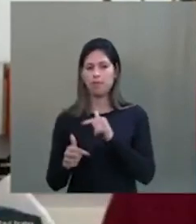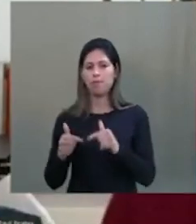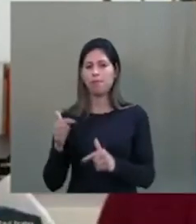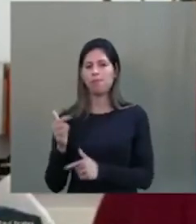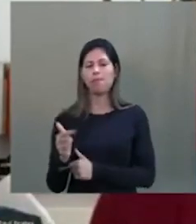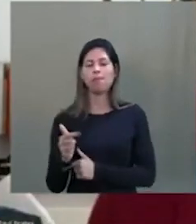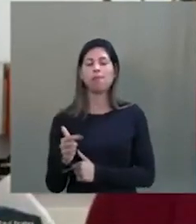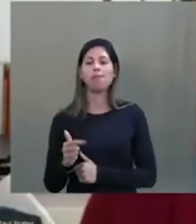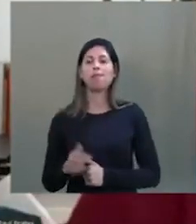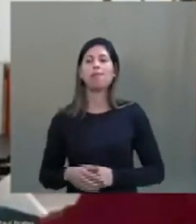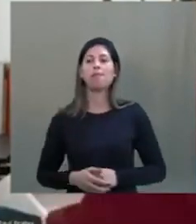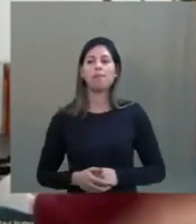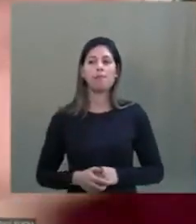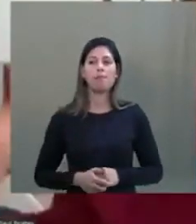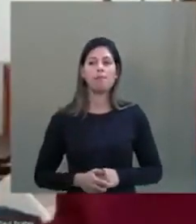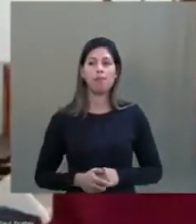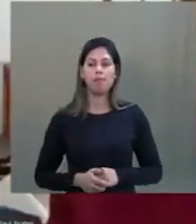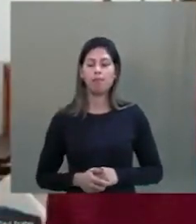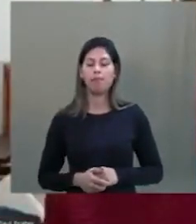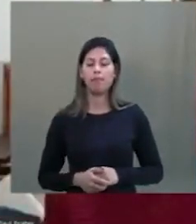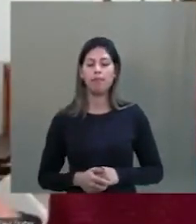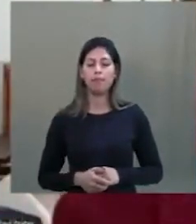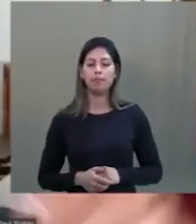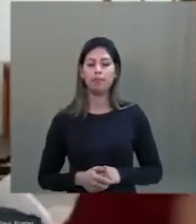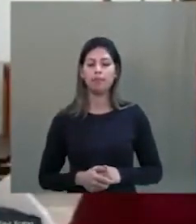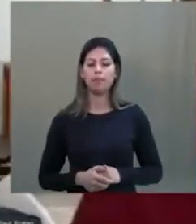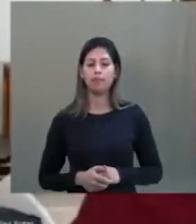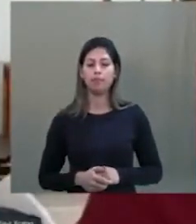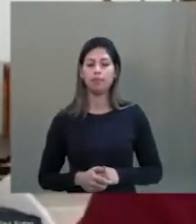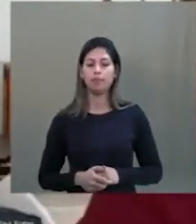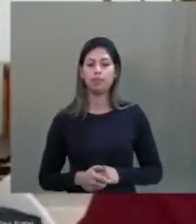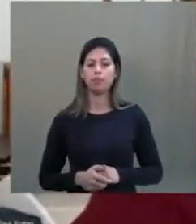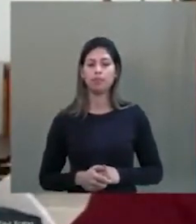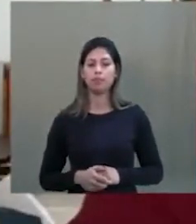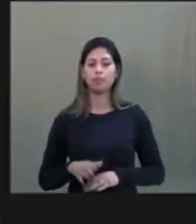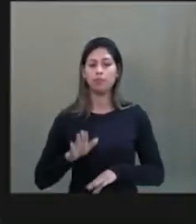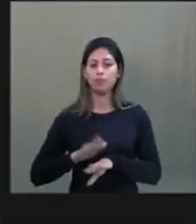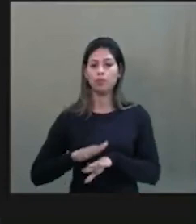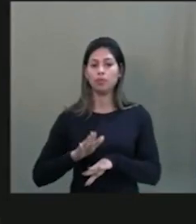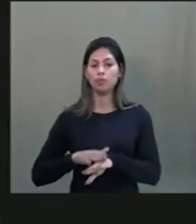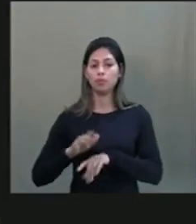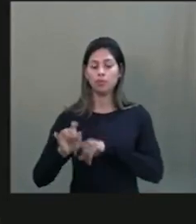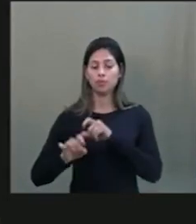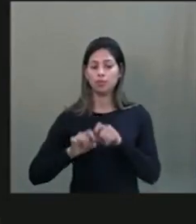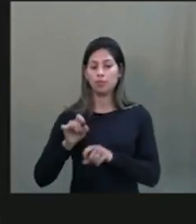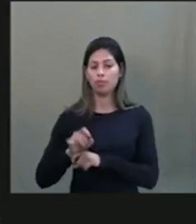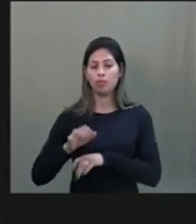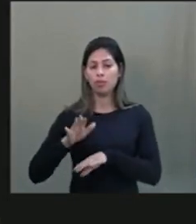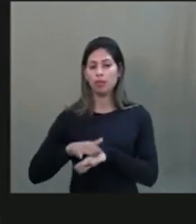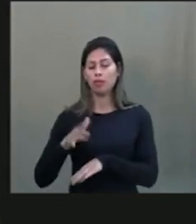seja. Esse é o guarda-chuva de toda a questão. Mas nesse processo aqui... 15 segundos. Obrigado, presidente.